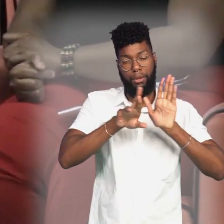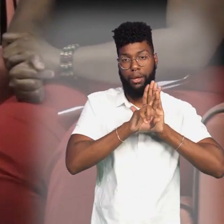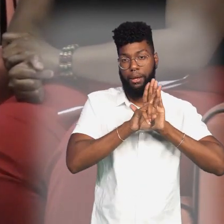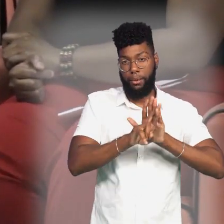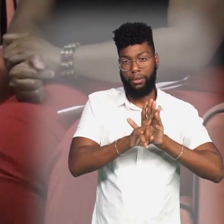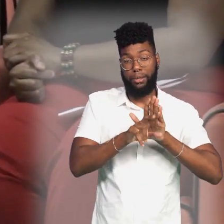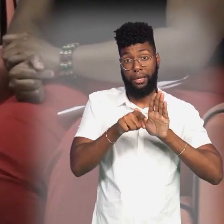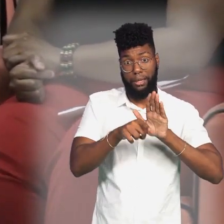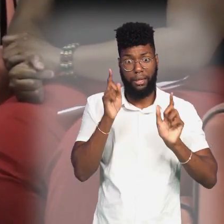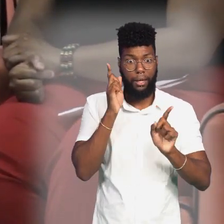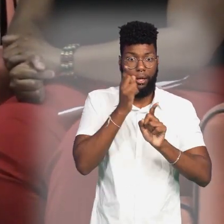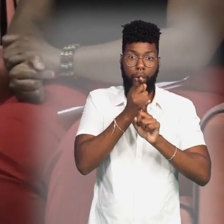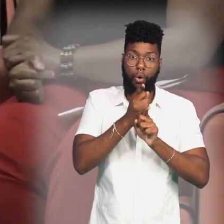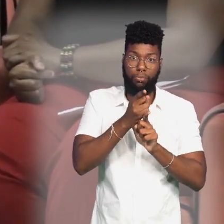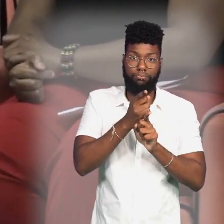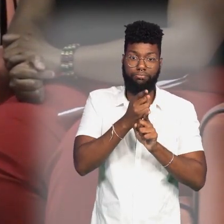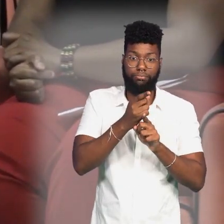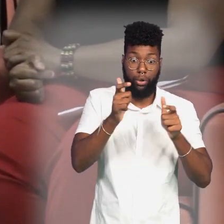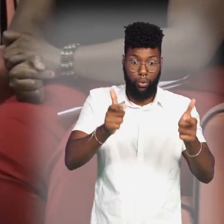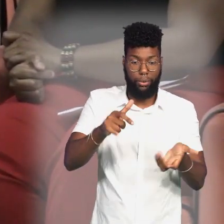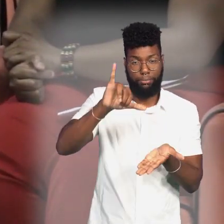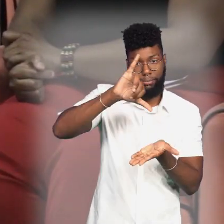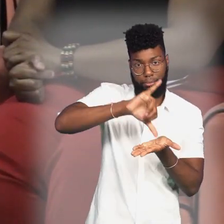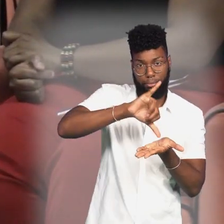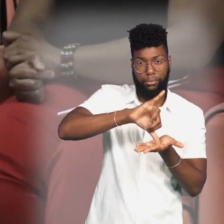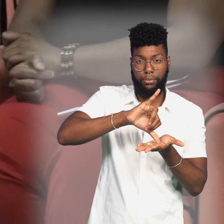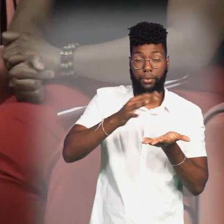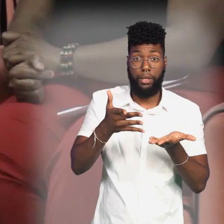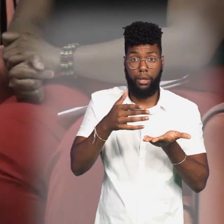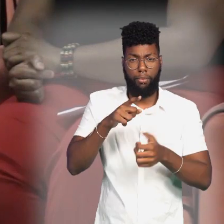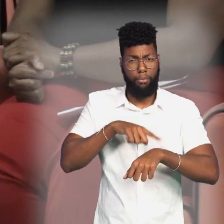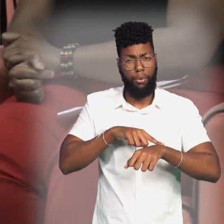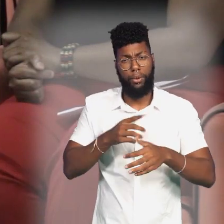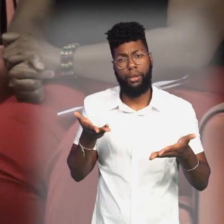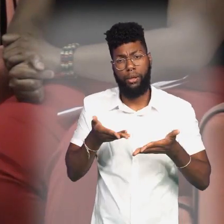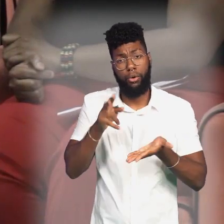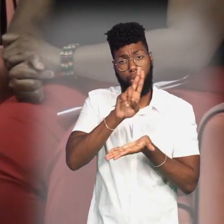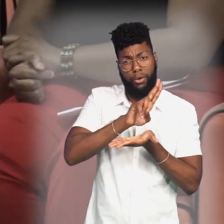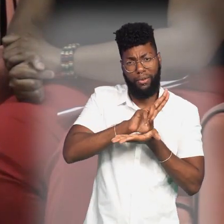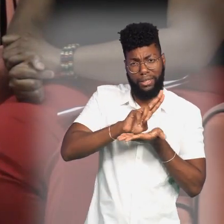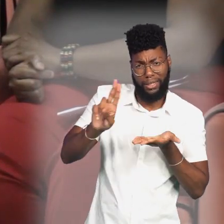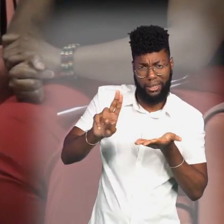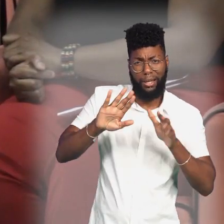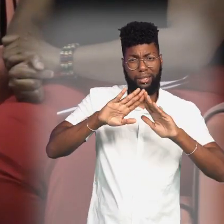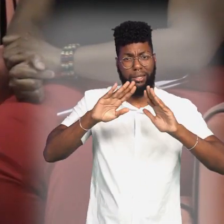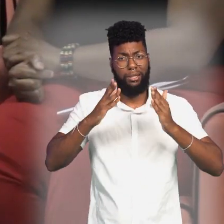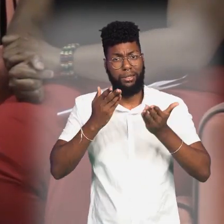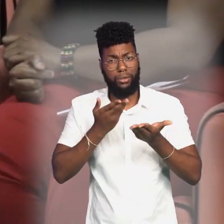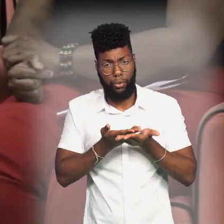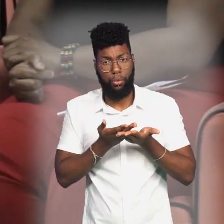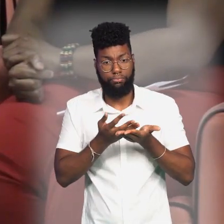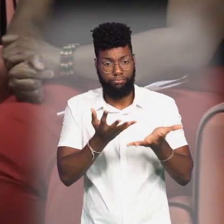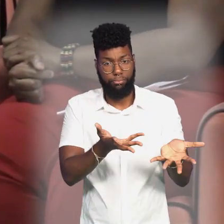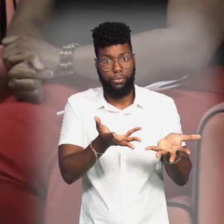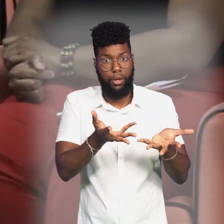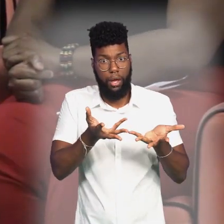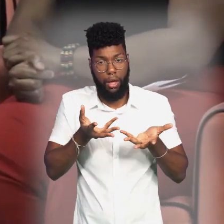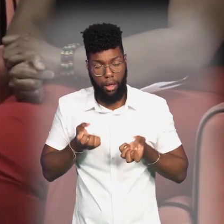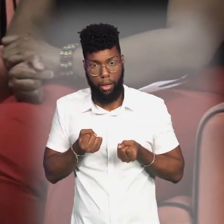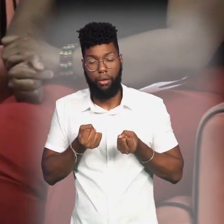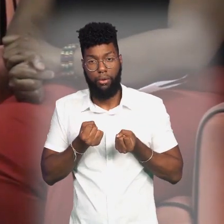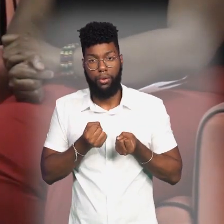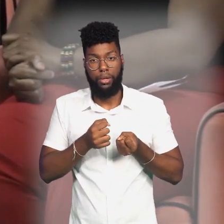se encontra na capital da Dakar. Aí nesse momento as universidades, as escolas que vão acolher as